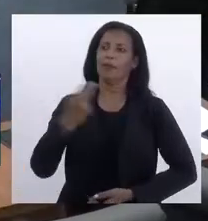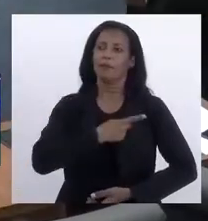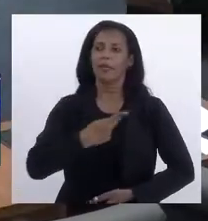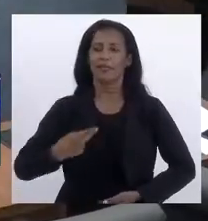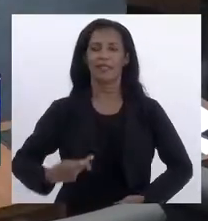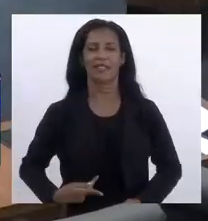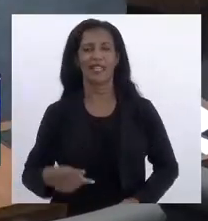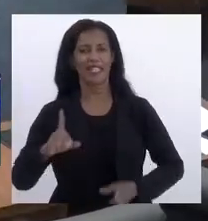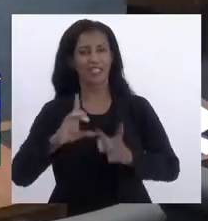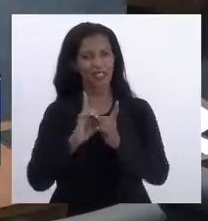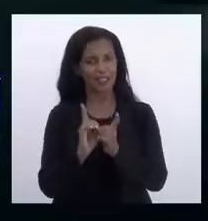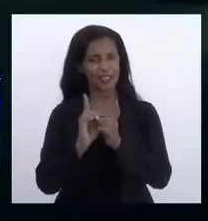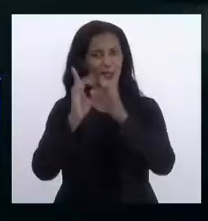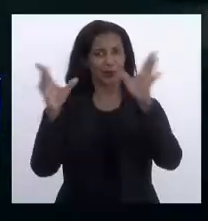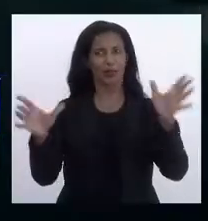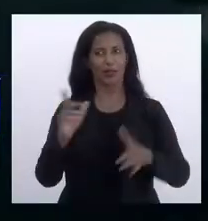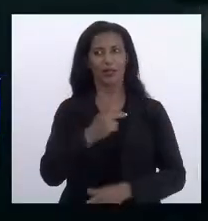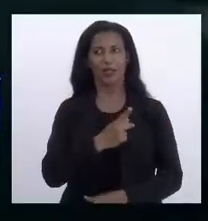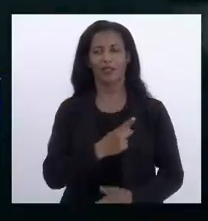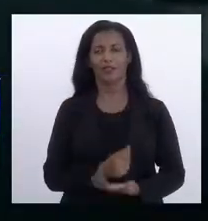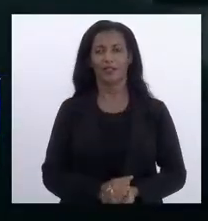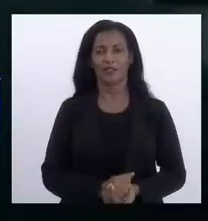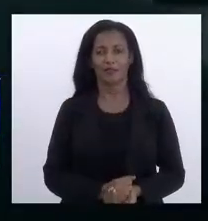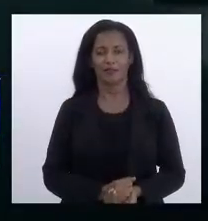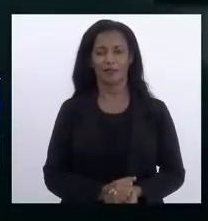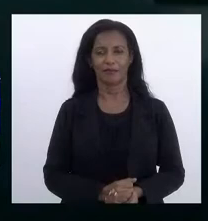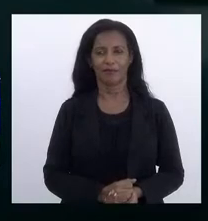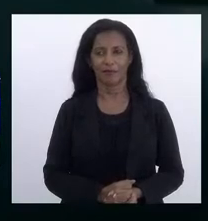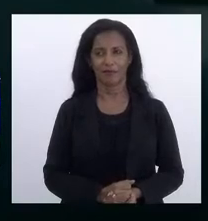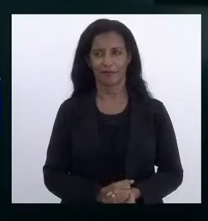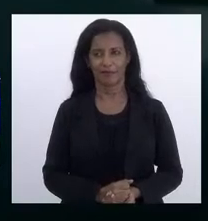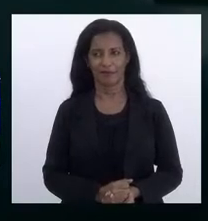Presidente democrático André Siciliano,